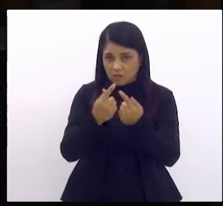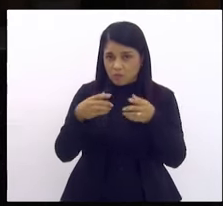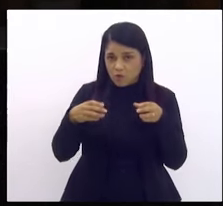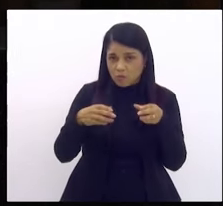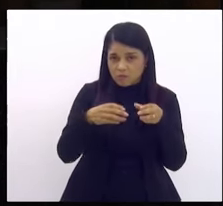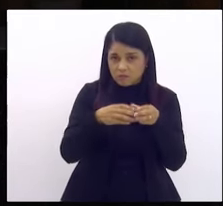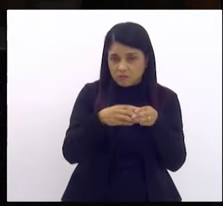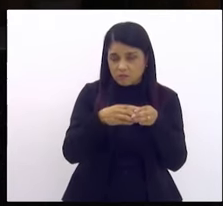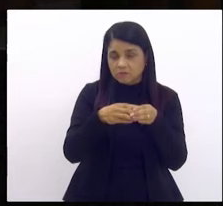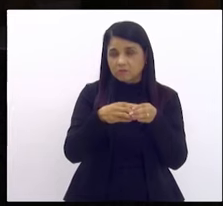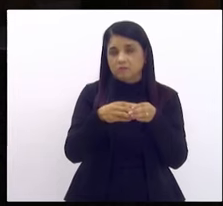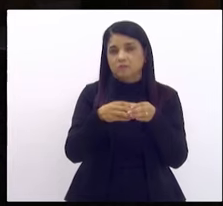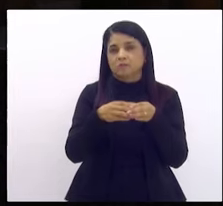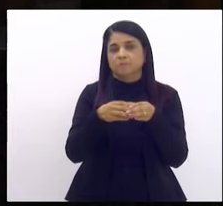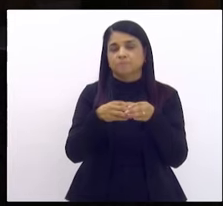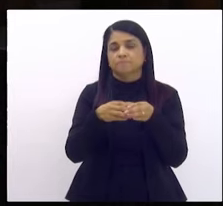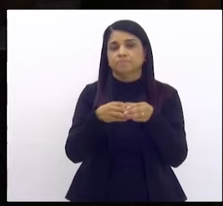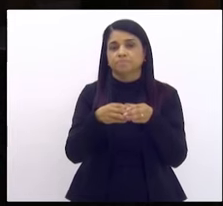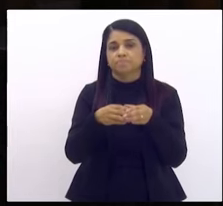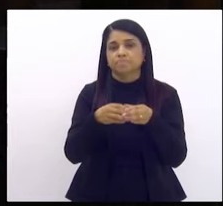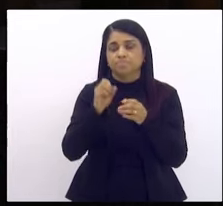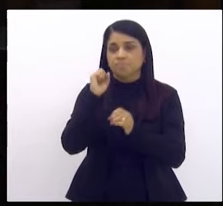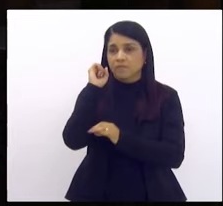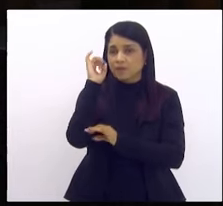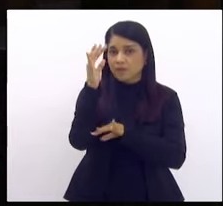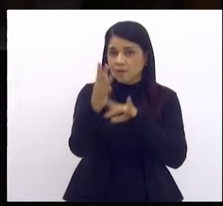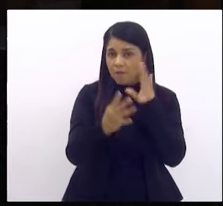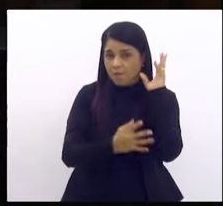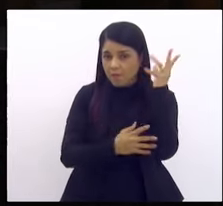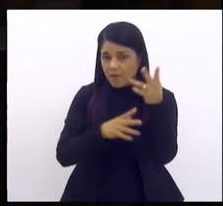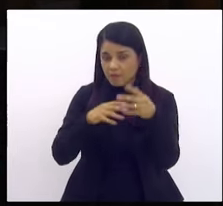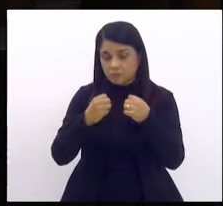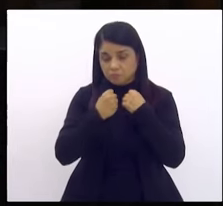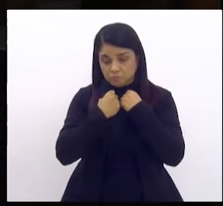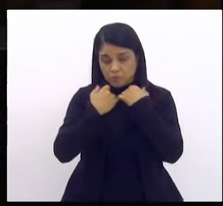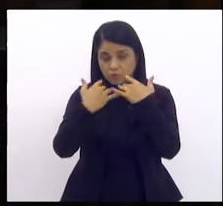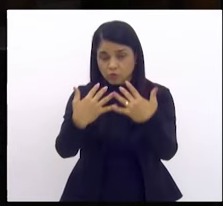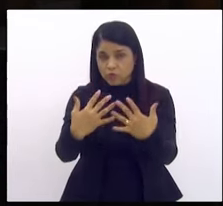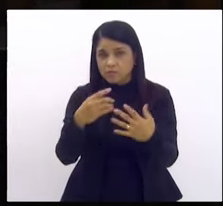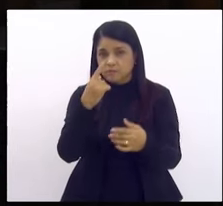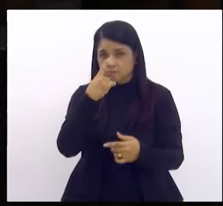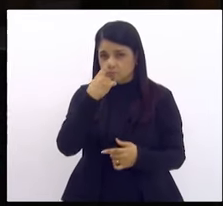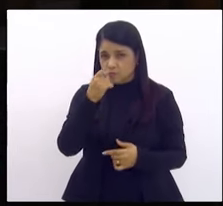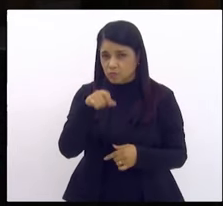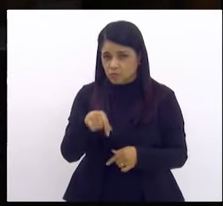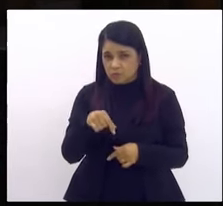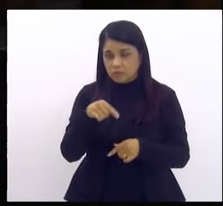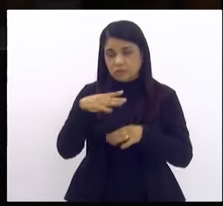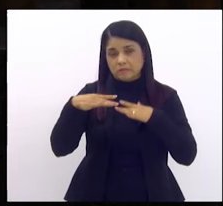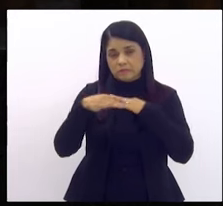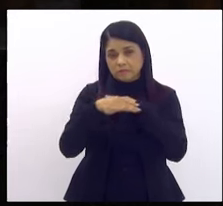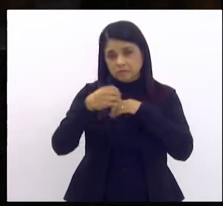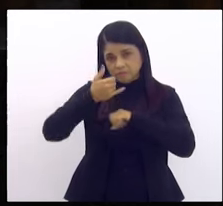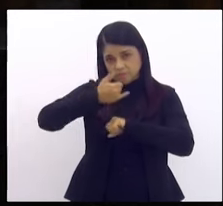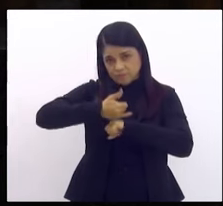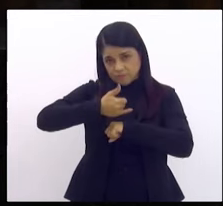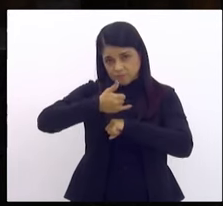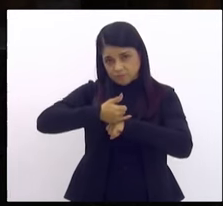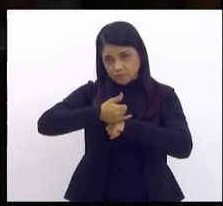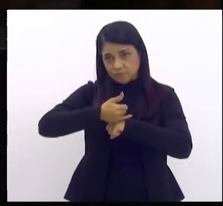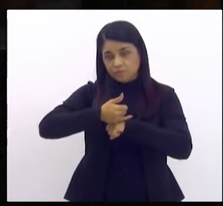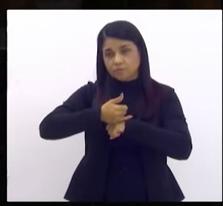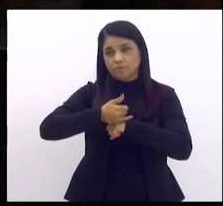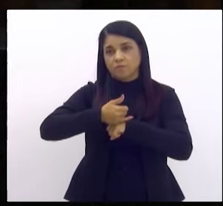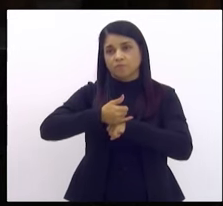Saneamento Ambiental e a de Meio Ambiente, uma audiência pública sobre a poluição na cidade de Volta Redonda. E